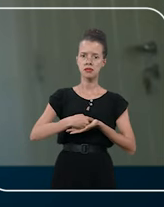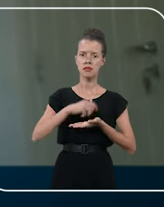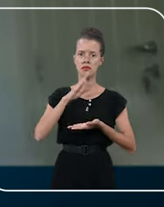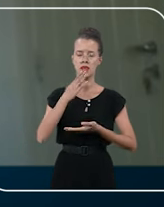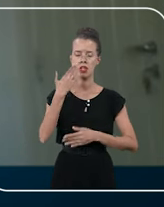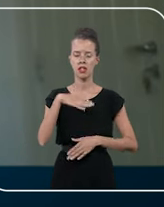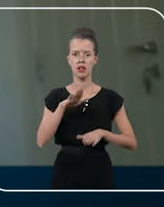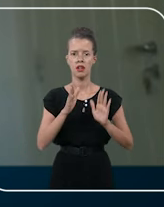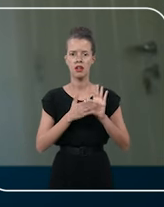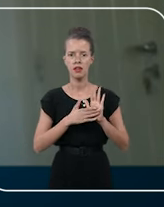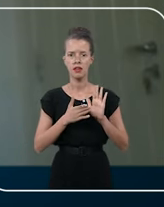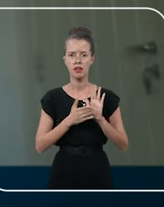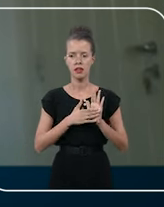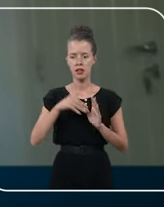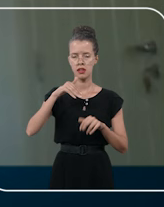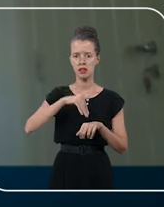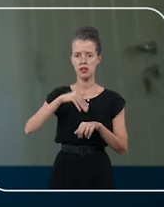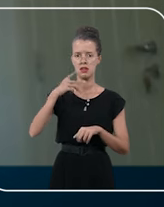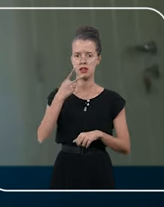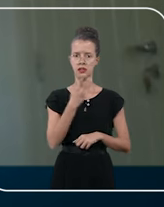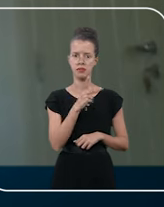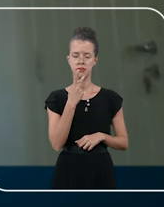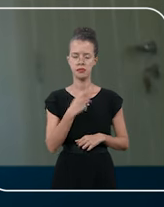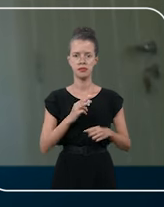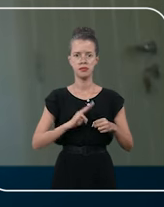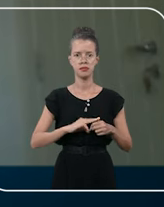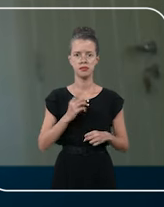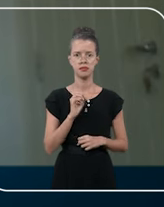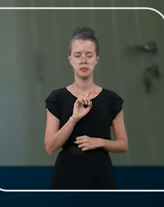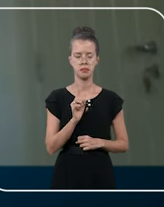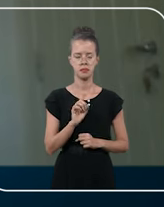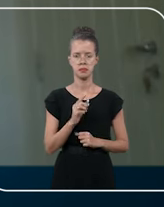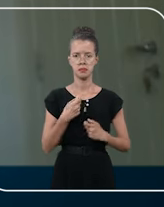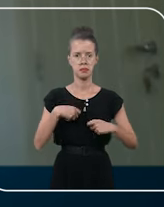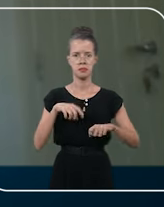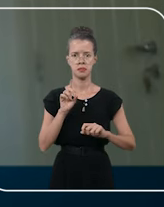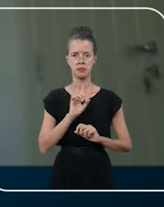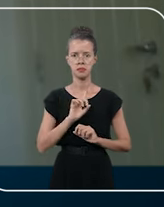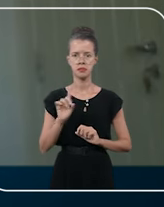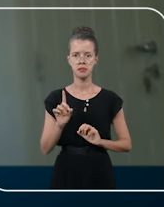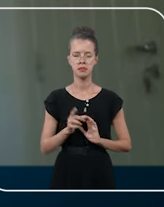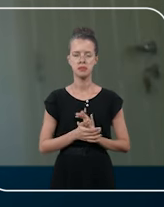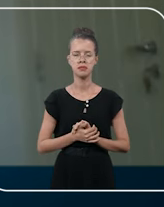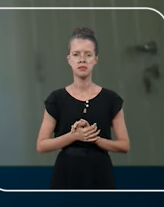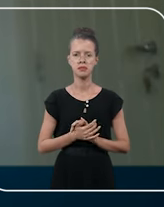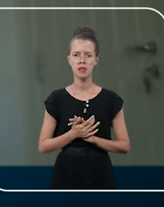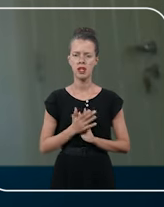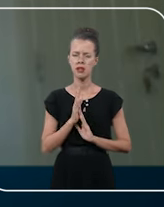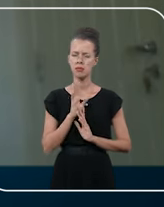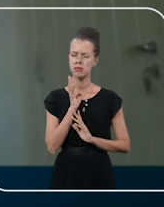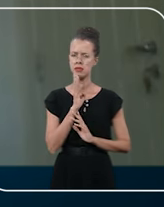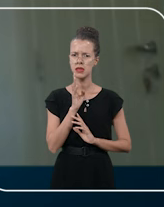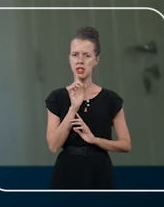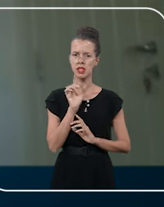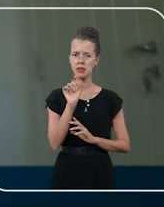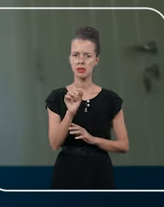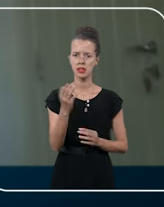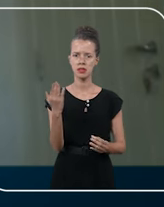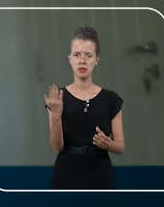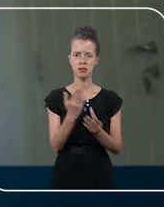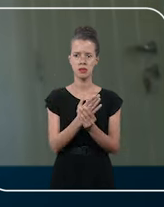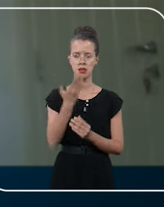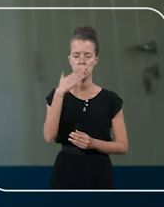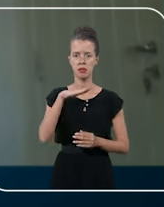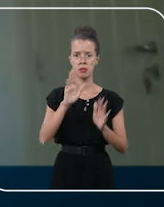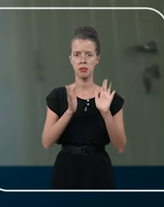a culpa do município. O interessante seria o fato de que, nessa ação, para comprovar o erro médico, a